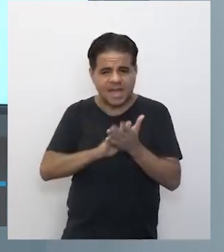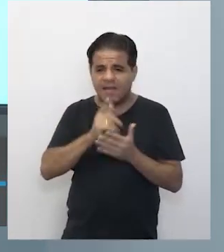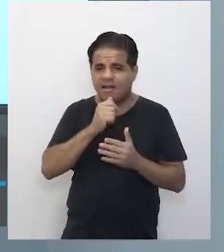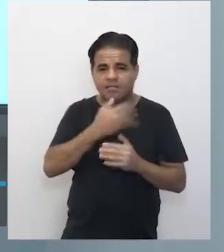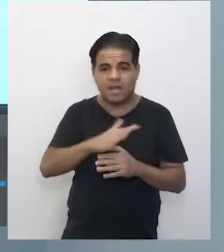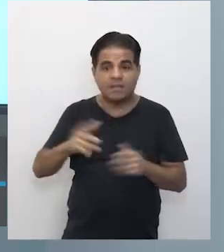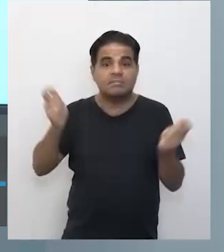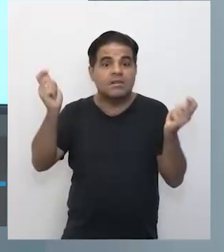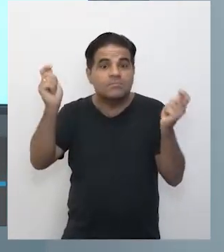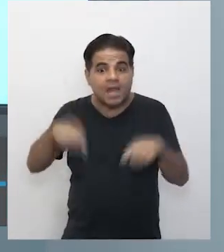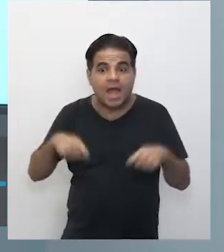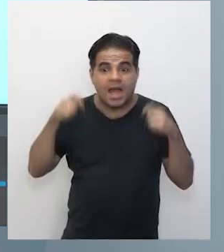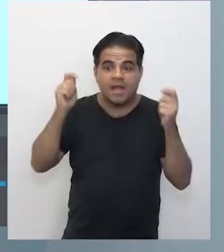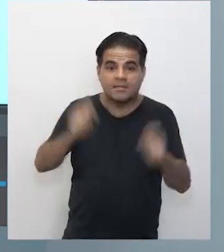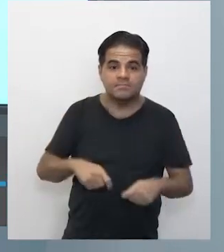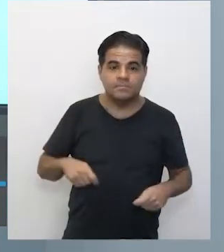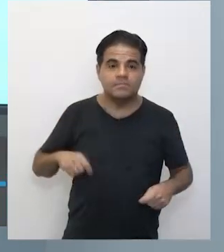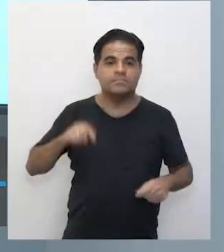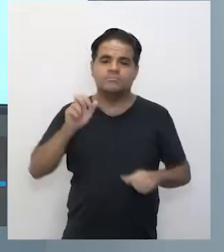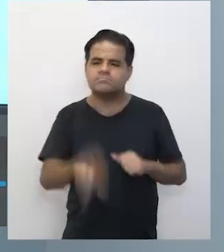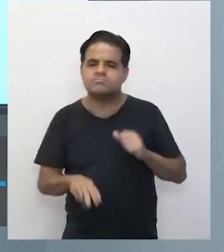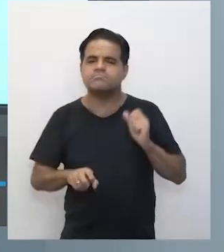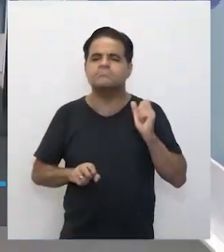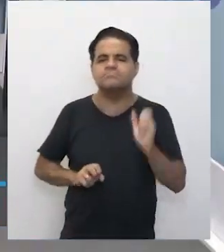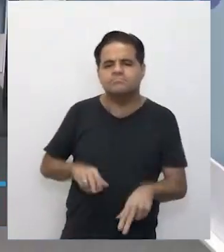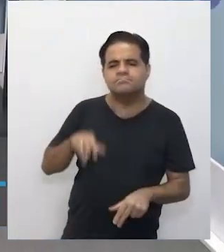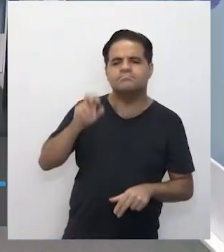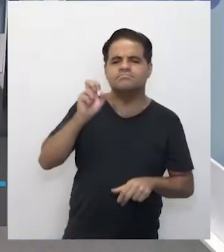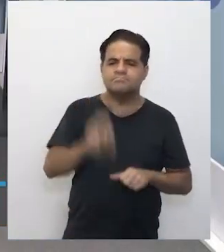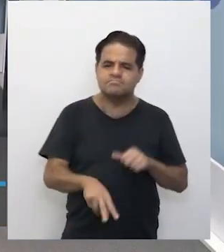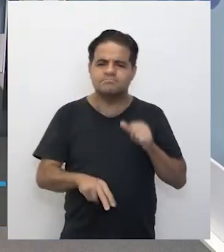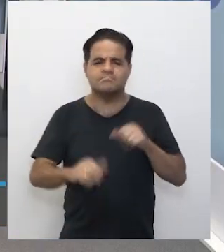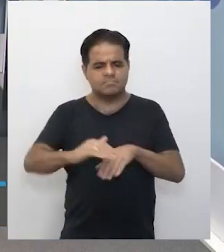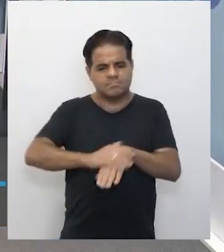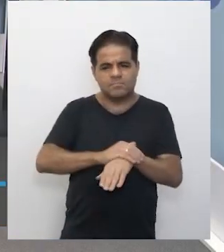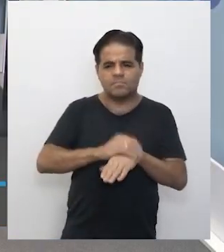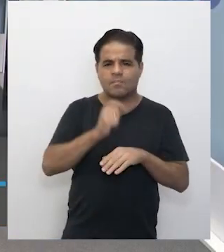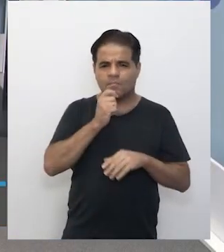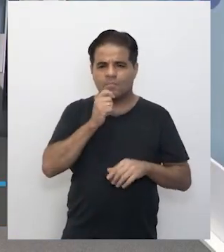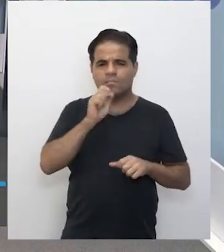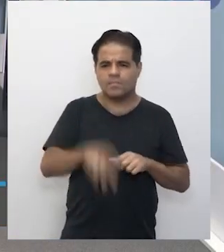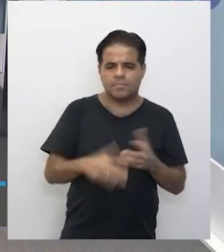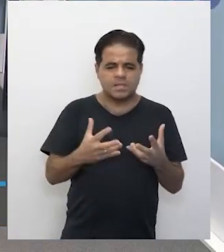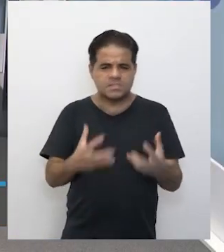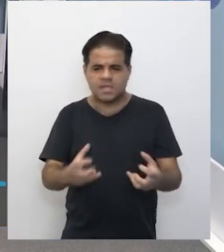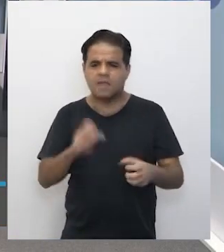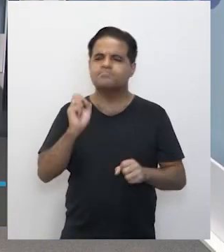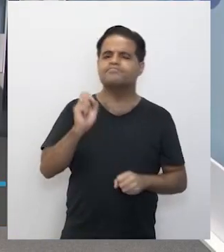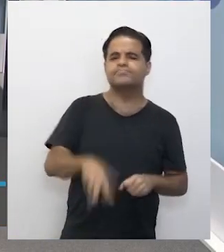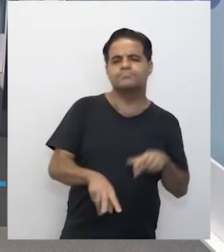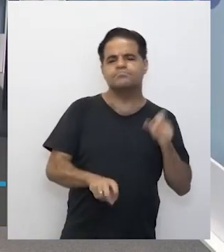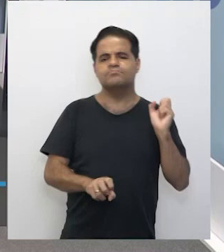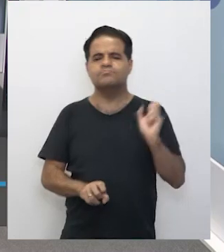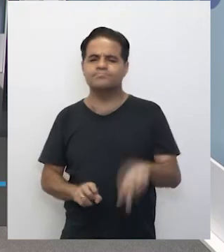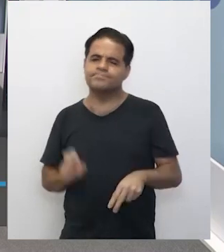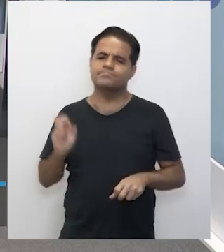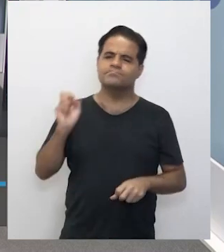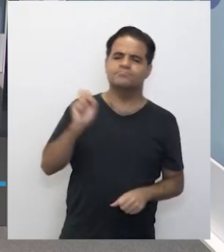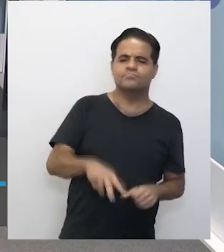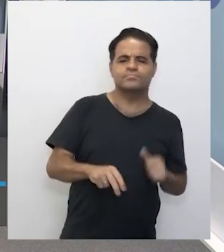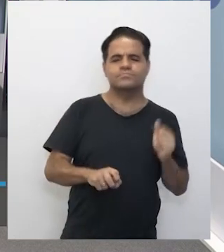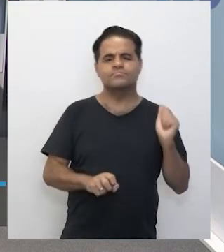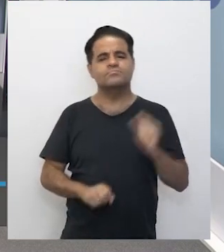para atravessar andando, Com os caminhando. pés descalços. Isso. Pés descalços, não, os pés secos, né? Secos, Pés isso, secos, bonito,